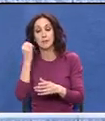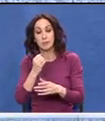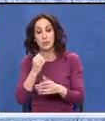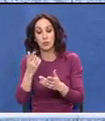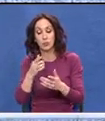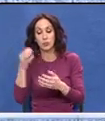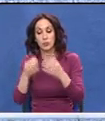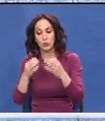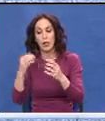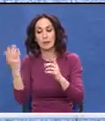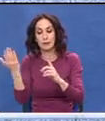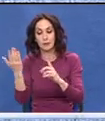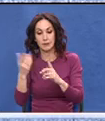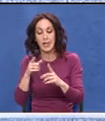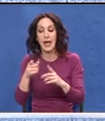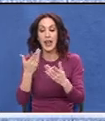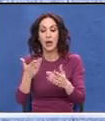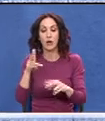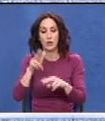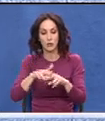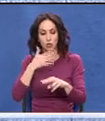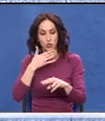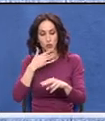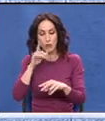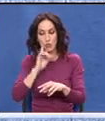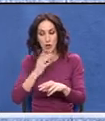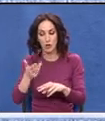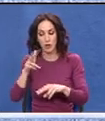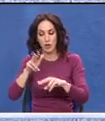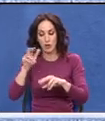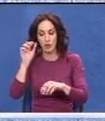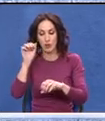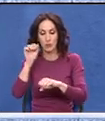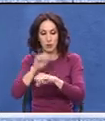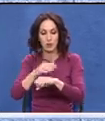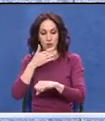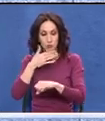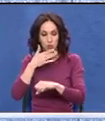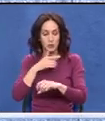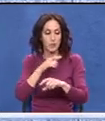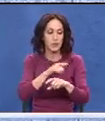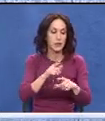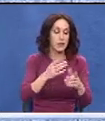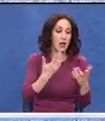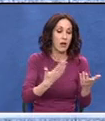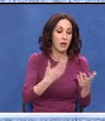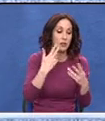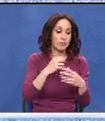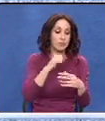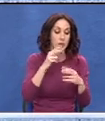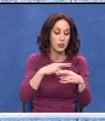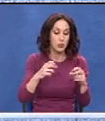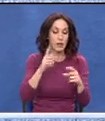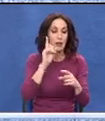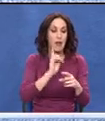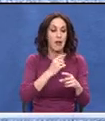de loures foi colocada em prisão é preventiva está também por apurar se esta minha segunda que está aqui no tribunal que não teve